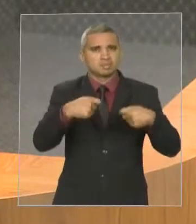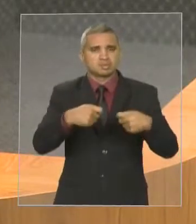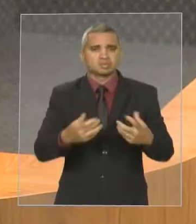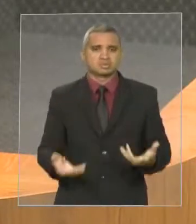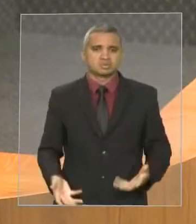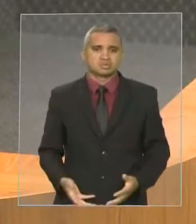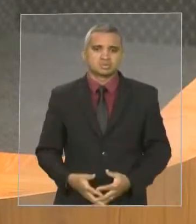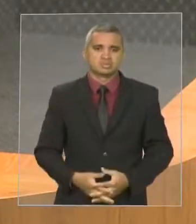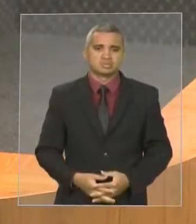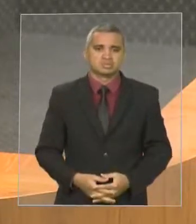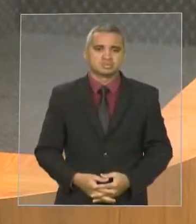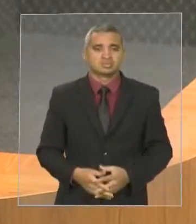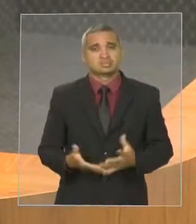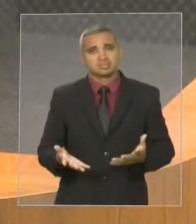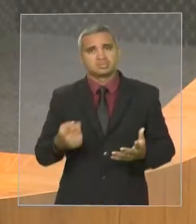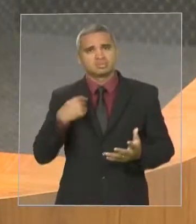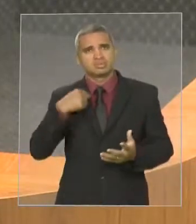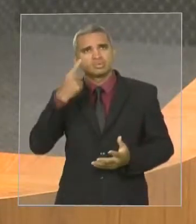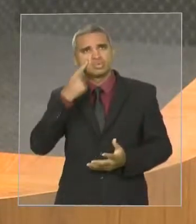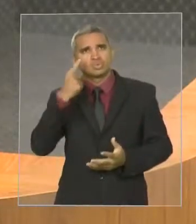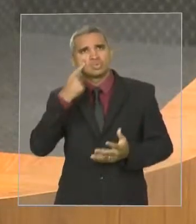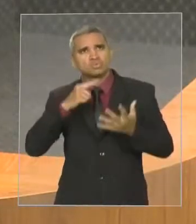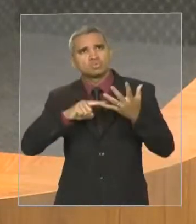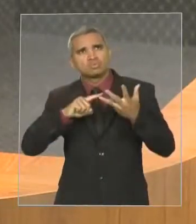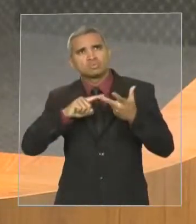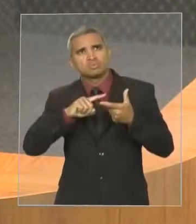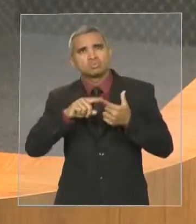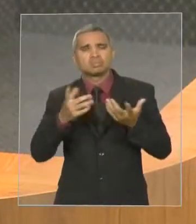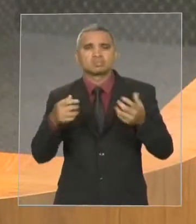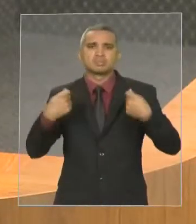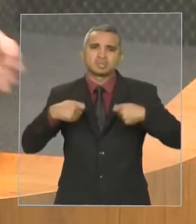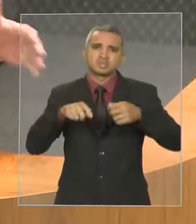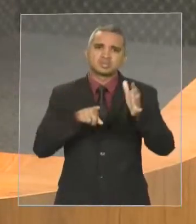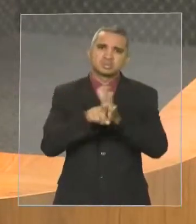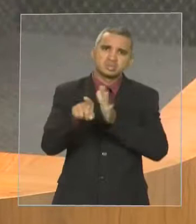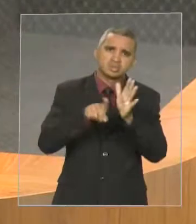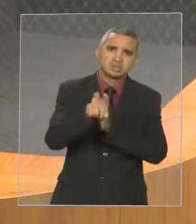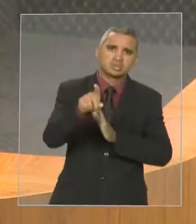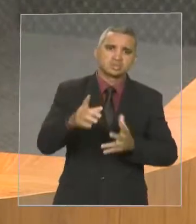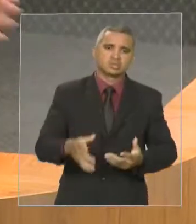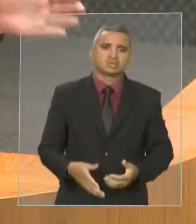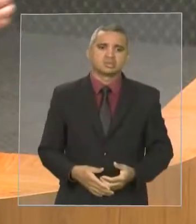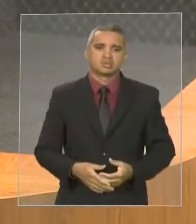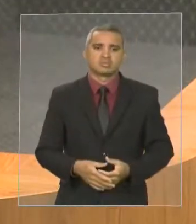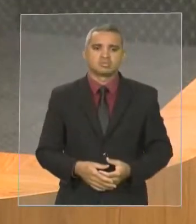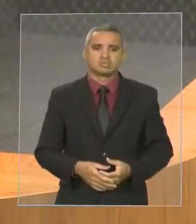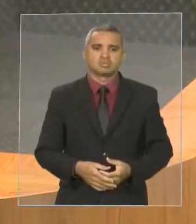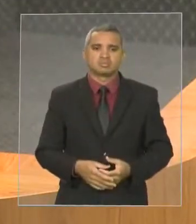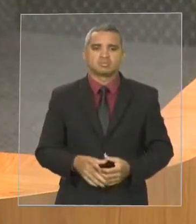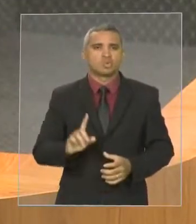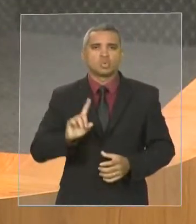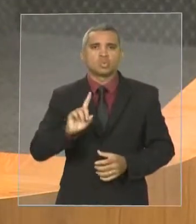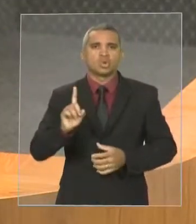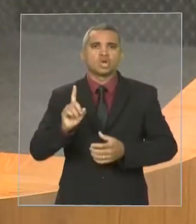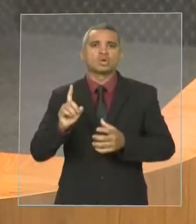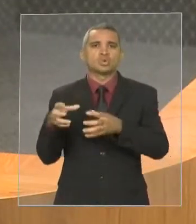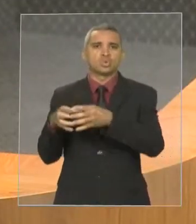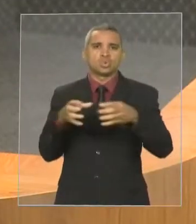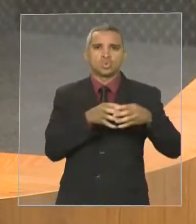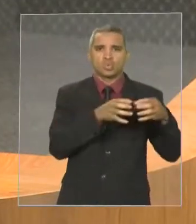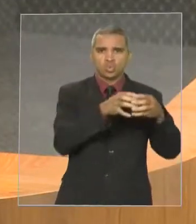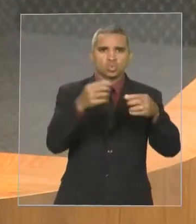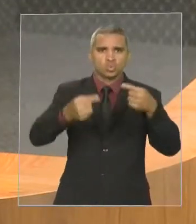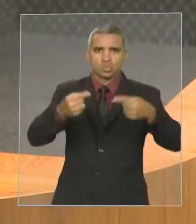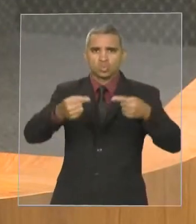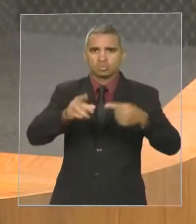questão. São esses questionamentos que nós gostaríamos de fazer, de maneira franca, apartidária, mas em prol do povo do